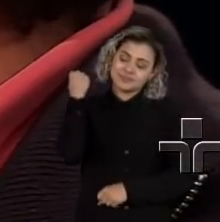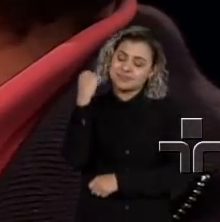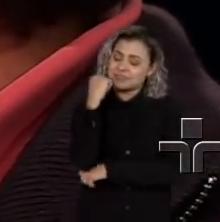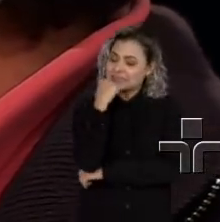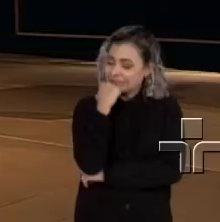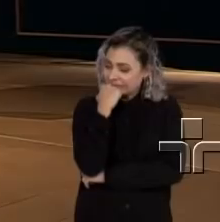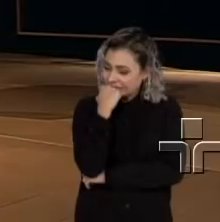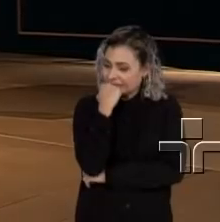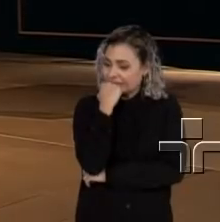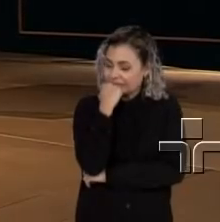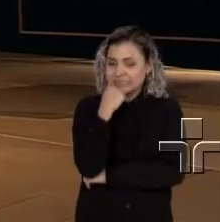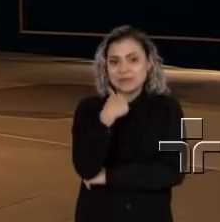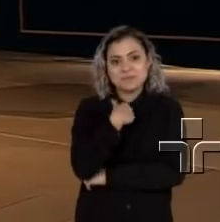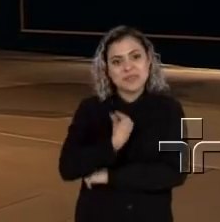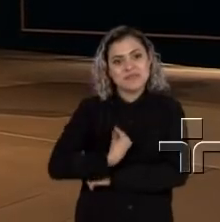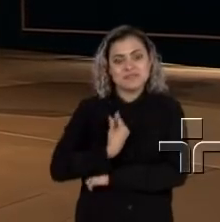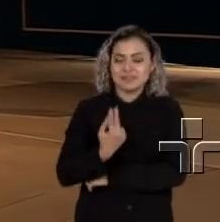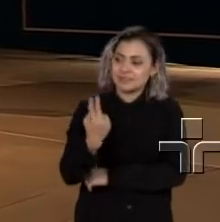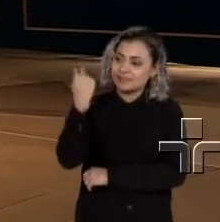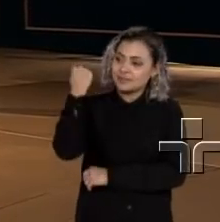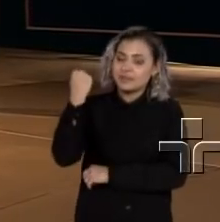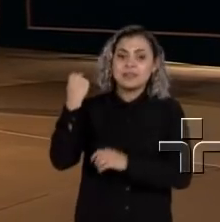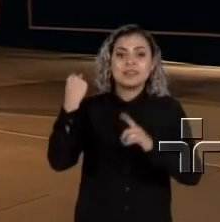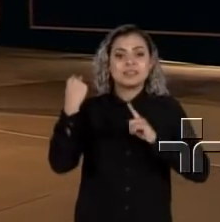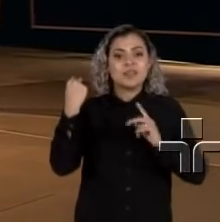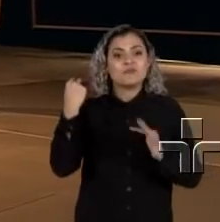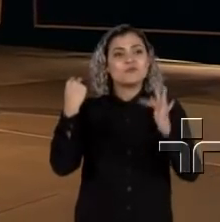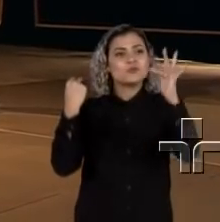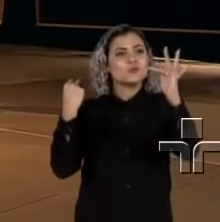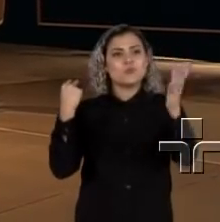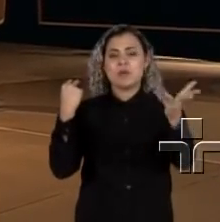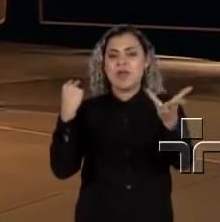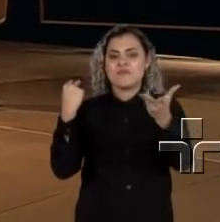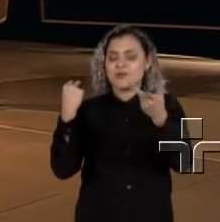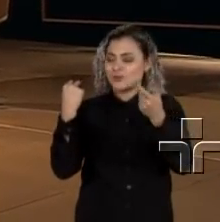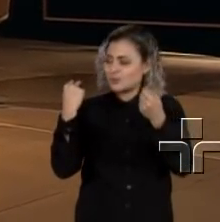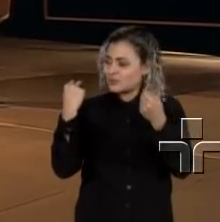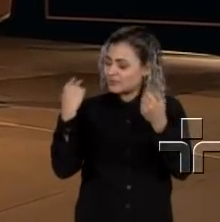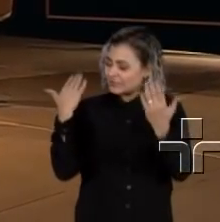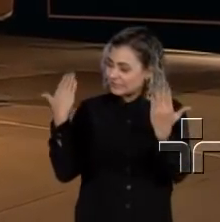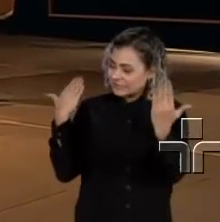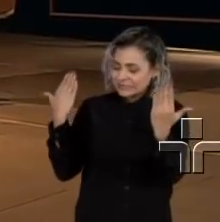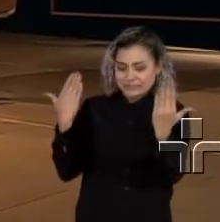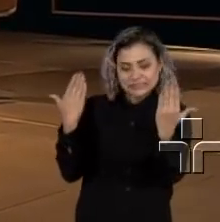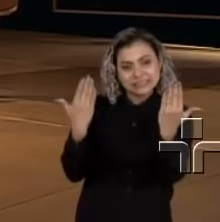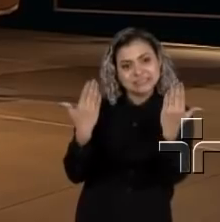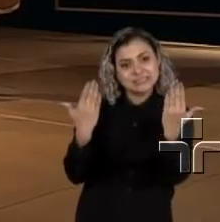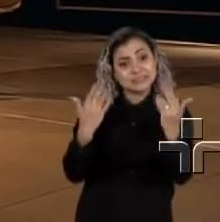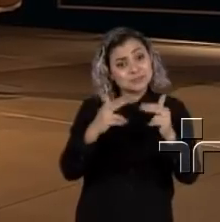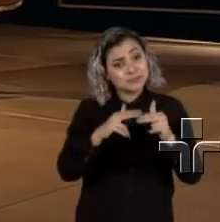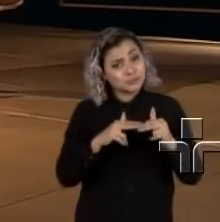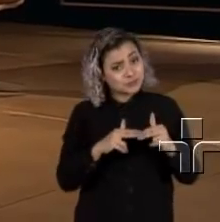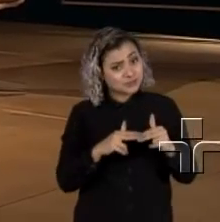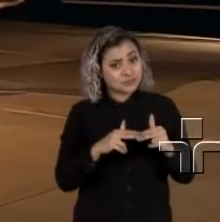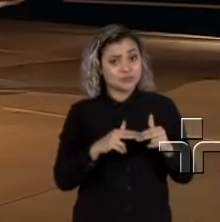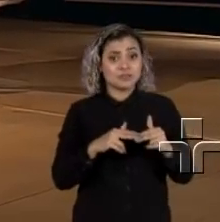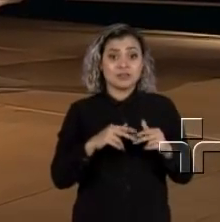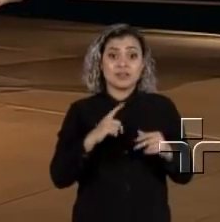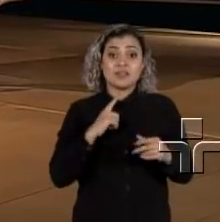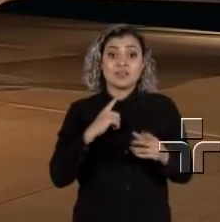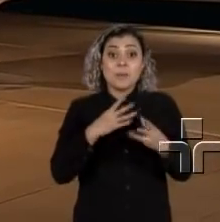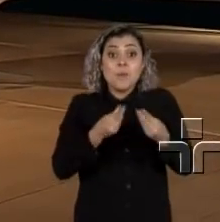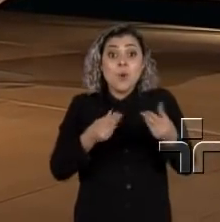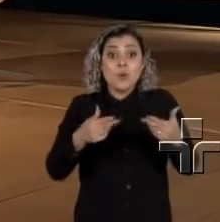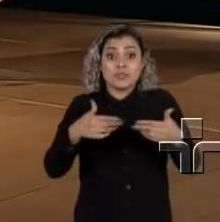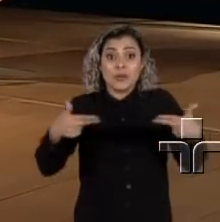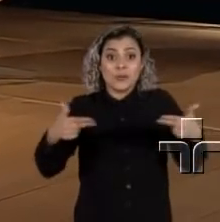que o meu passado tem um futuro brilhante. Então, muita coisa, ainda vai ter muita coisa de arquivo